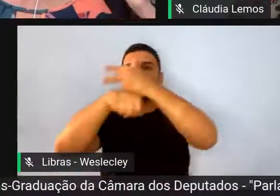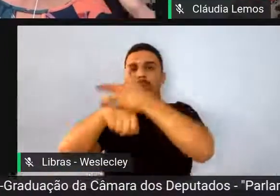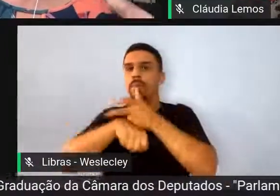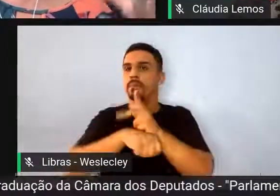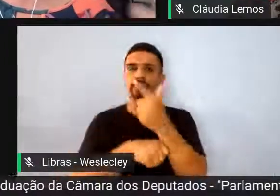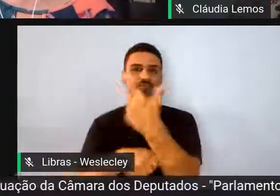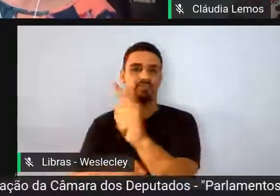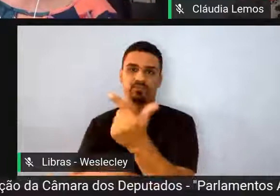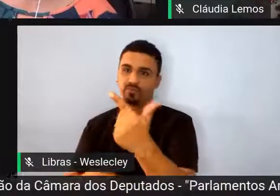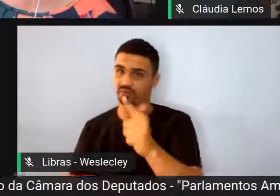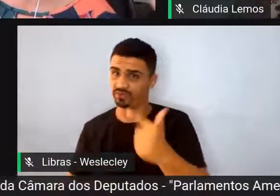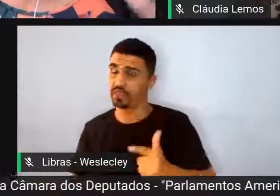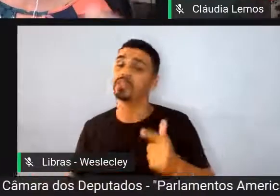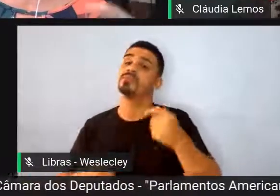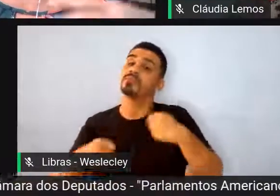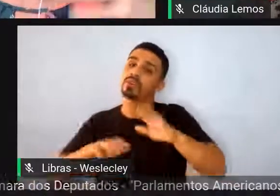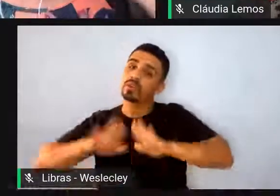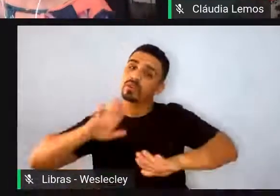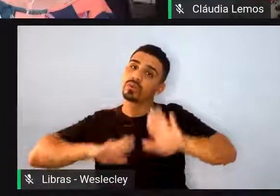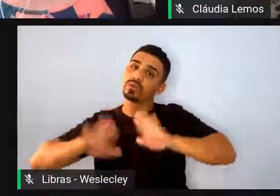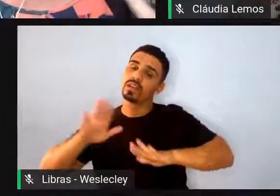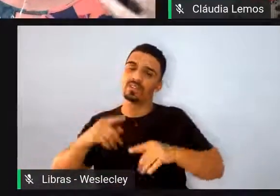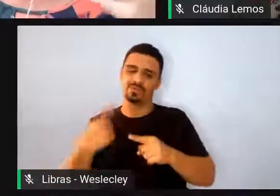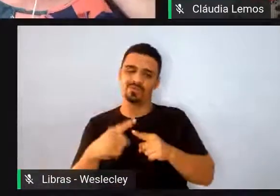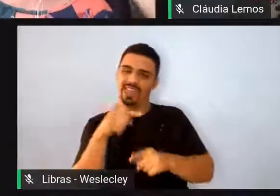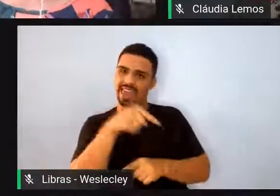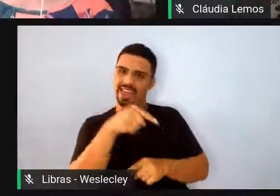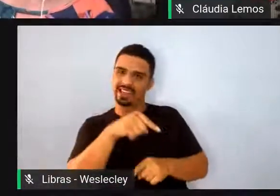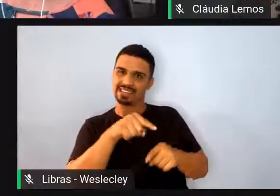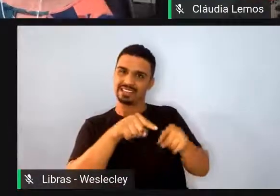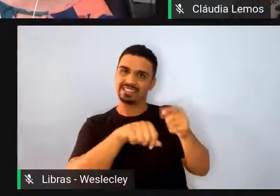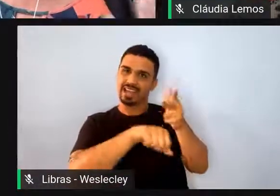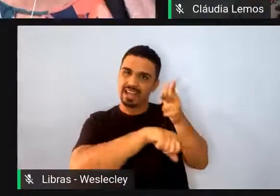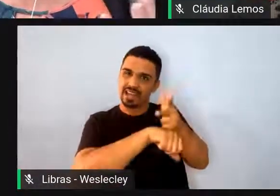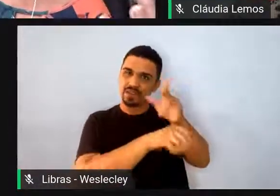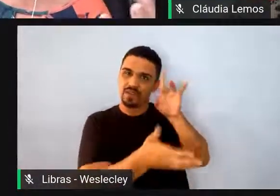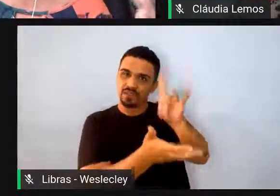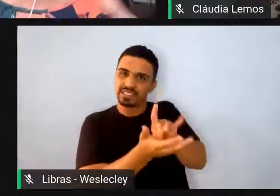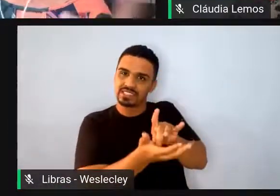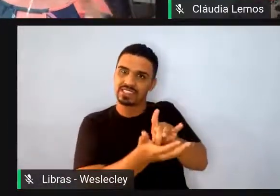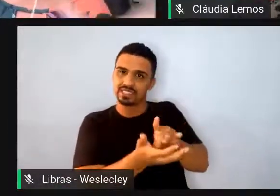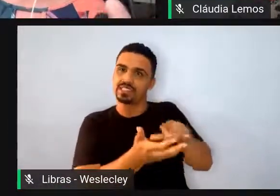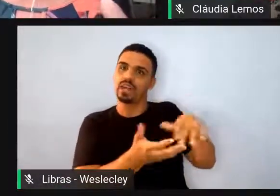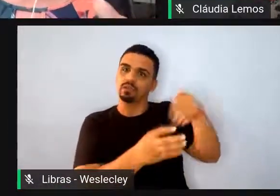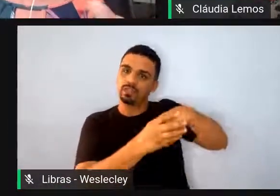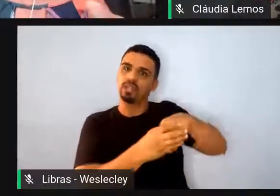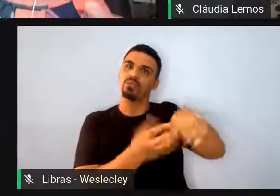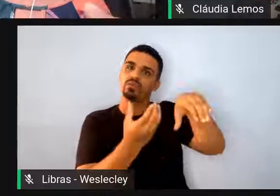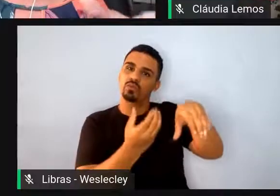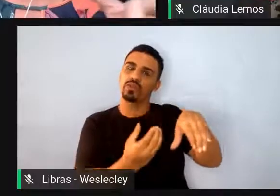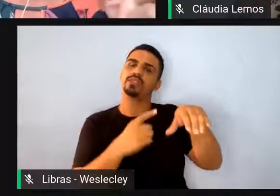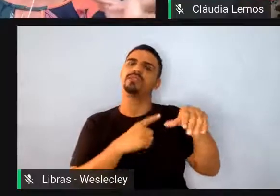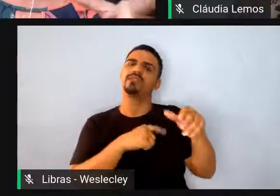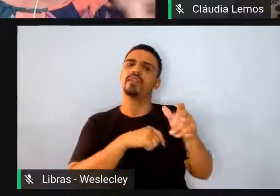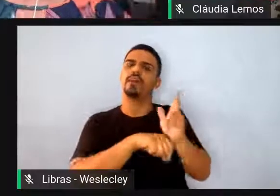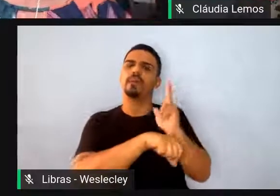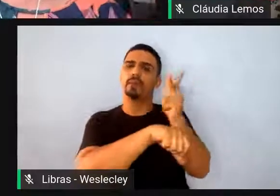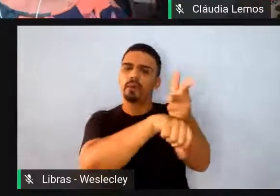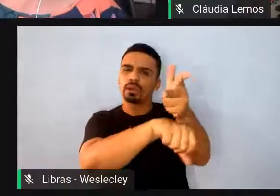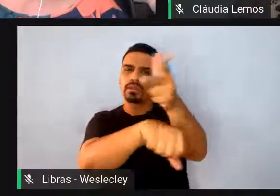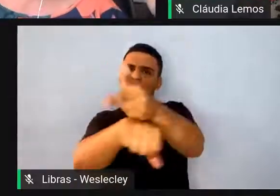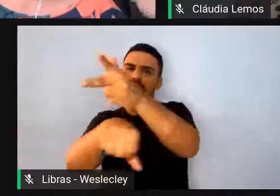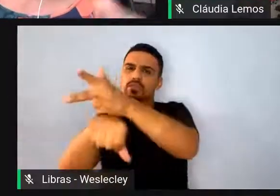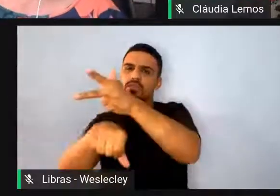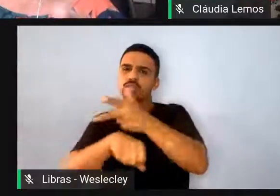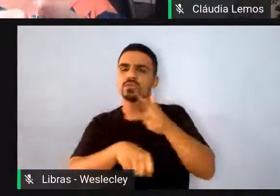do parlamento oferece para o cidadão, né, que oferece diferentes opiniões, diferentes versões. Essas lives, elas estão